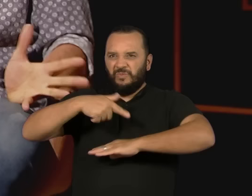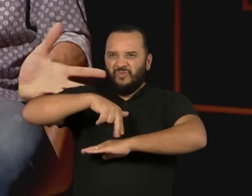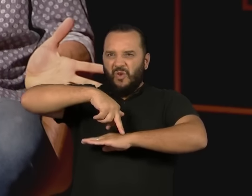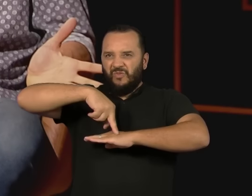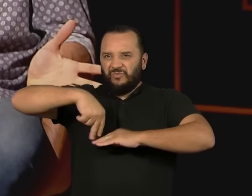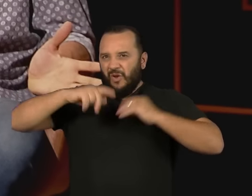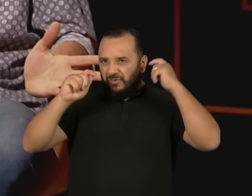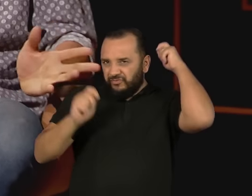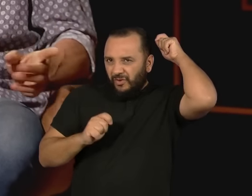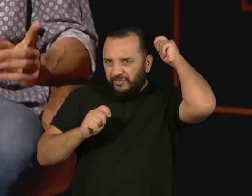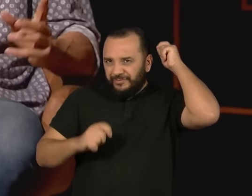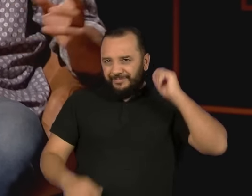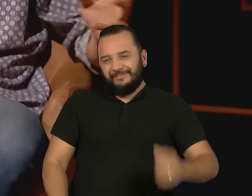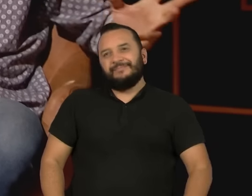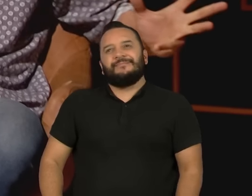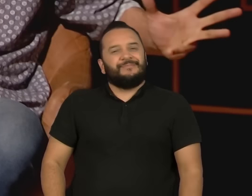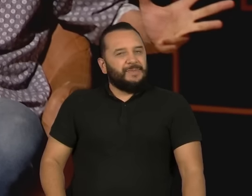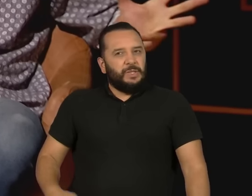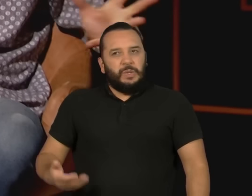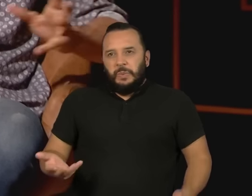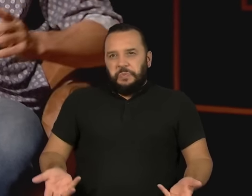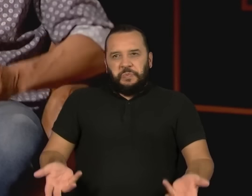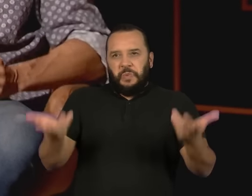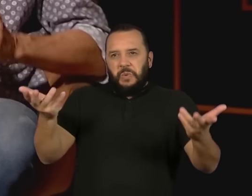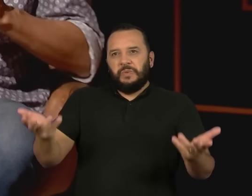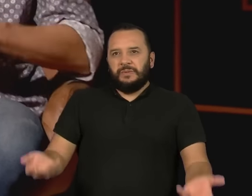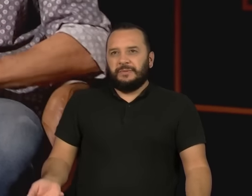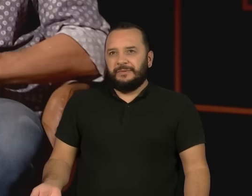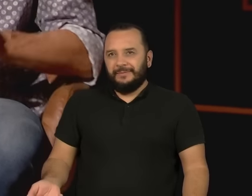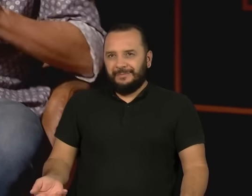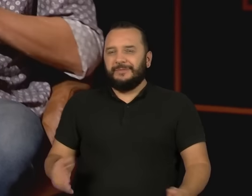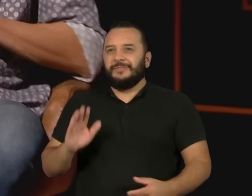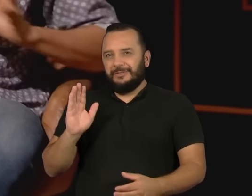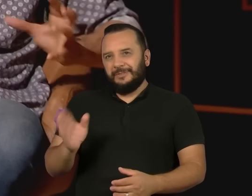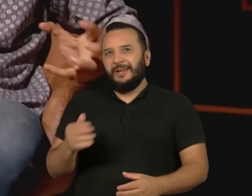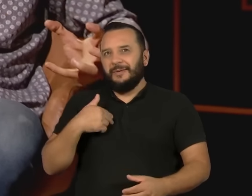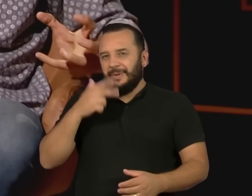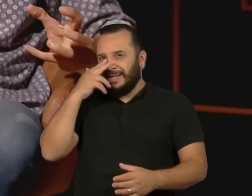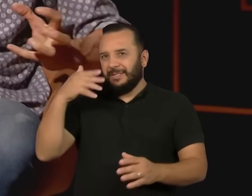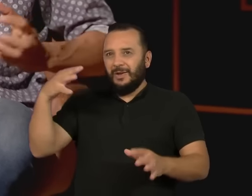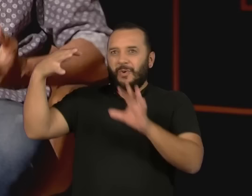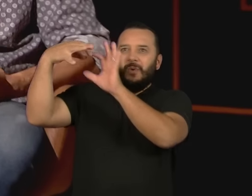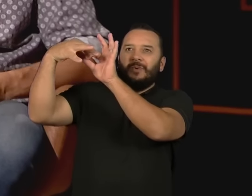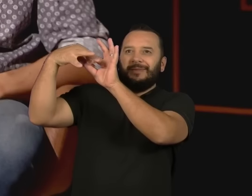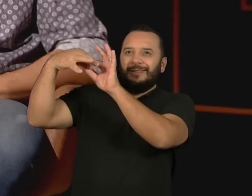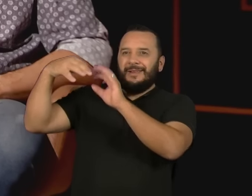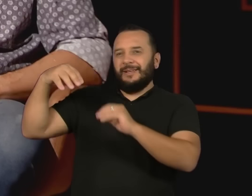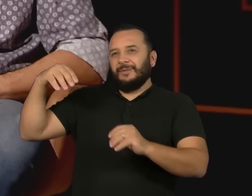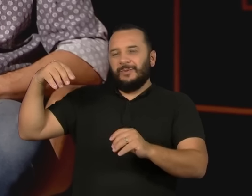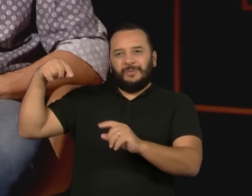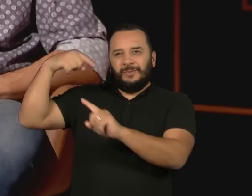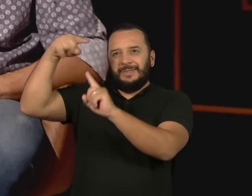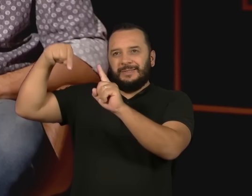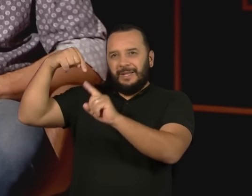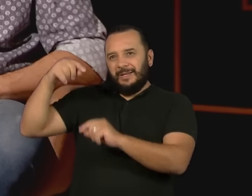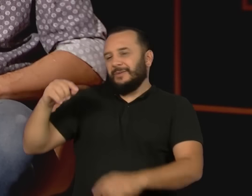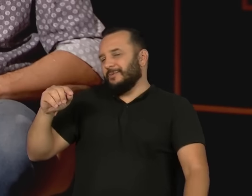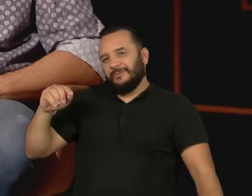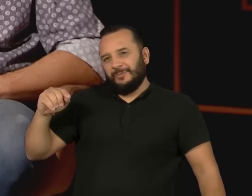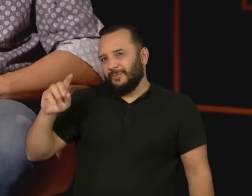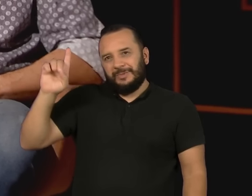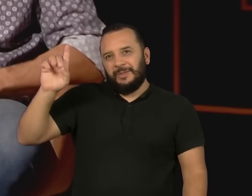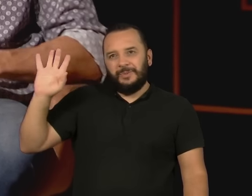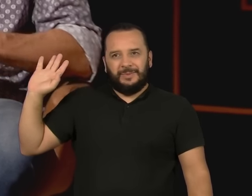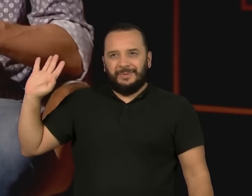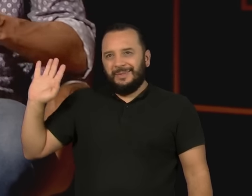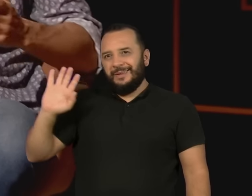vira Deus, né? Vira um monstro, vira um contato direto com alguma coisa realmente sagrada, divina.